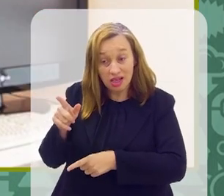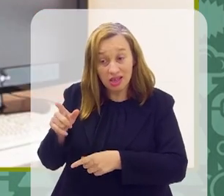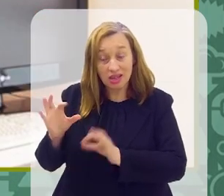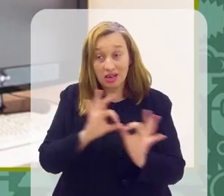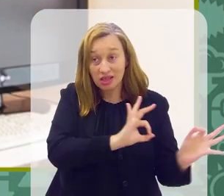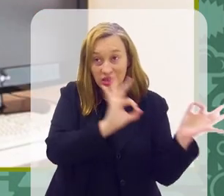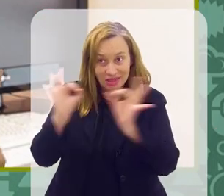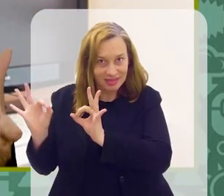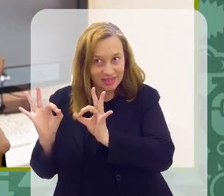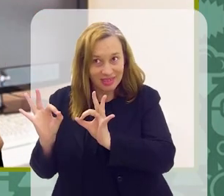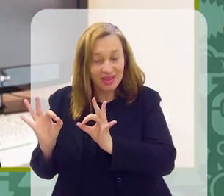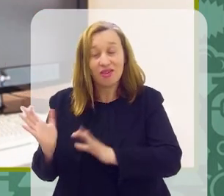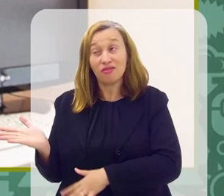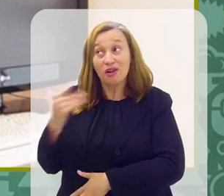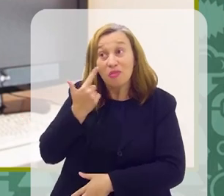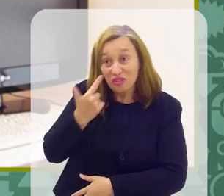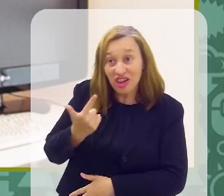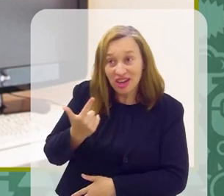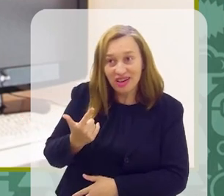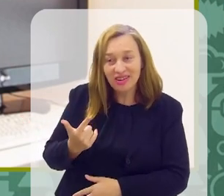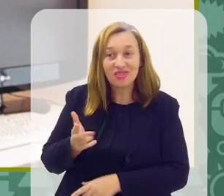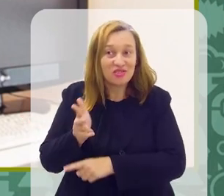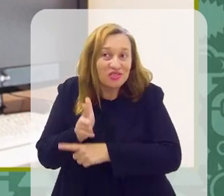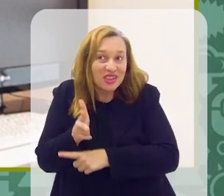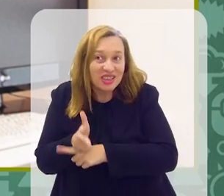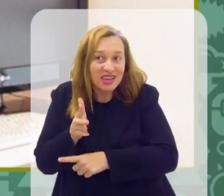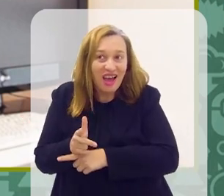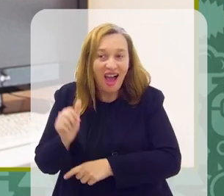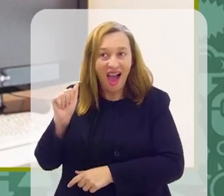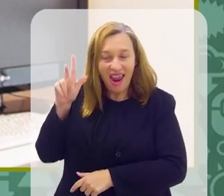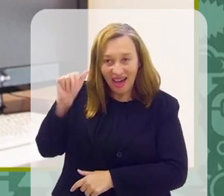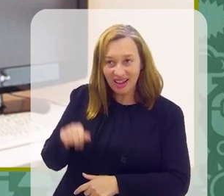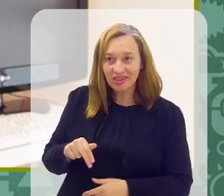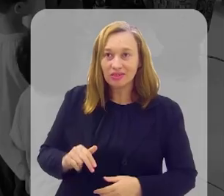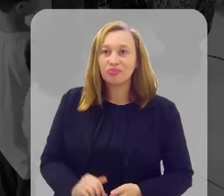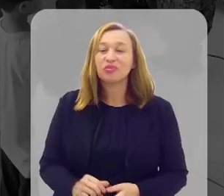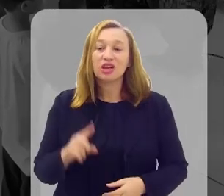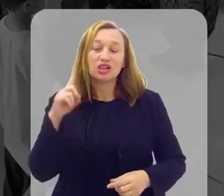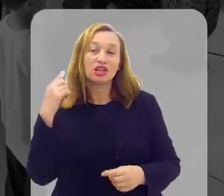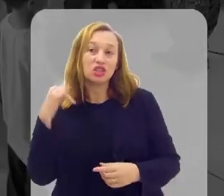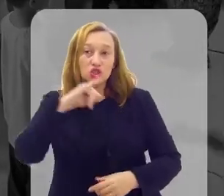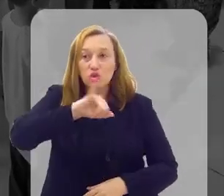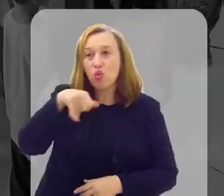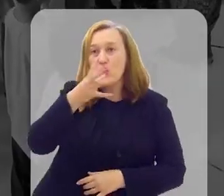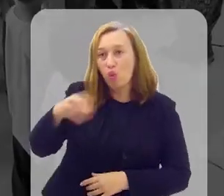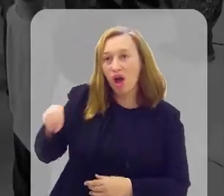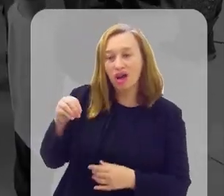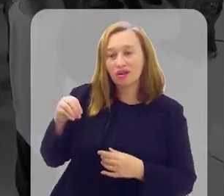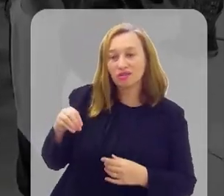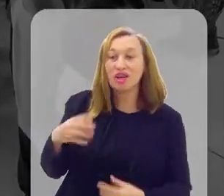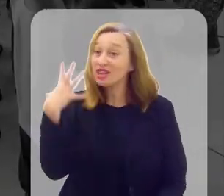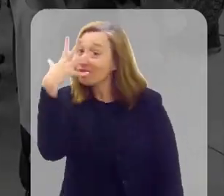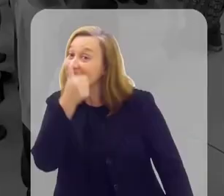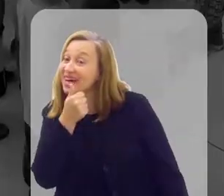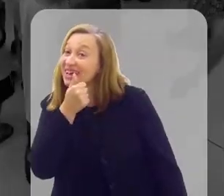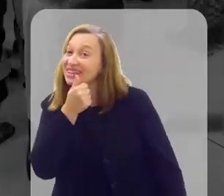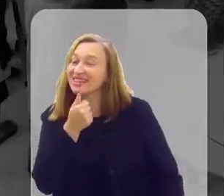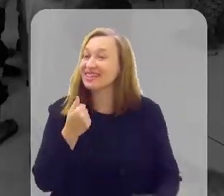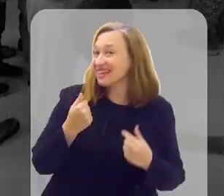ali em loco, né? Vamos ver então o vídeo do Alan? João também é